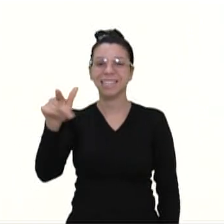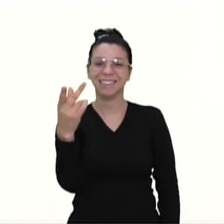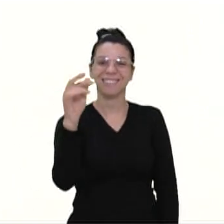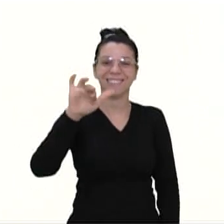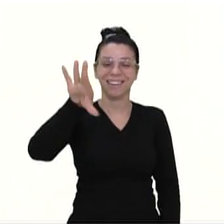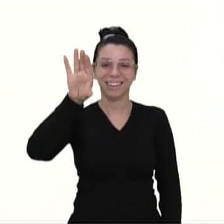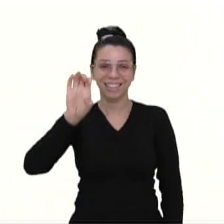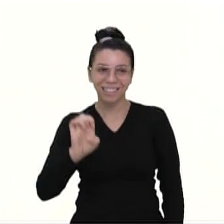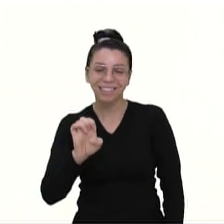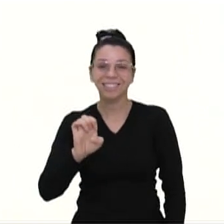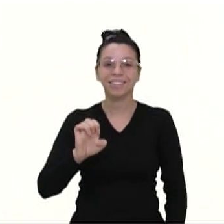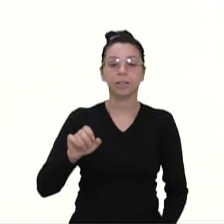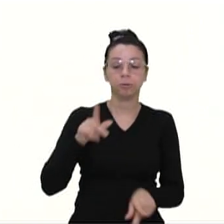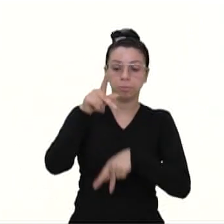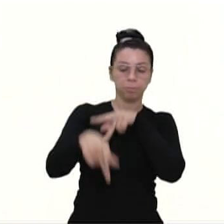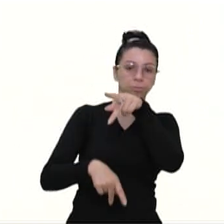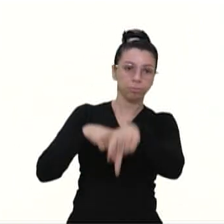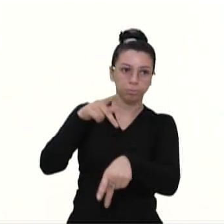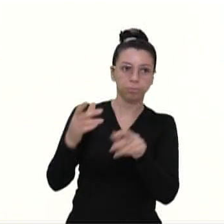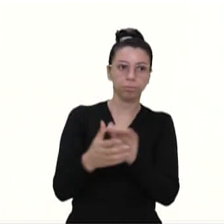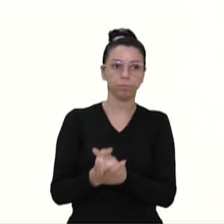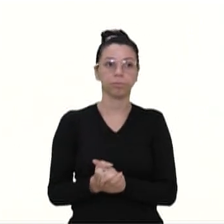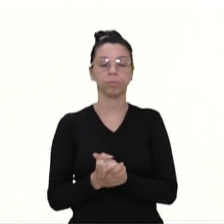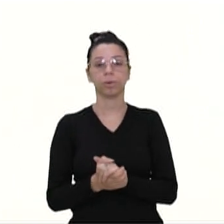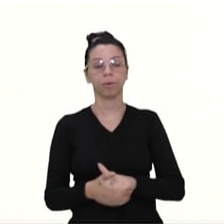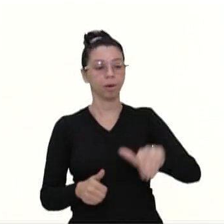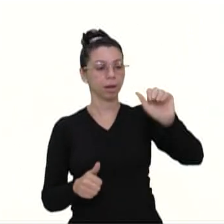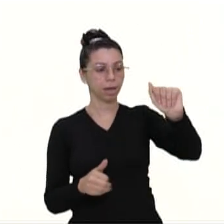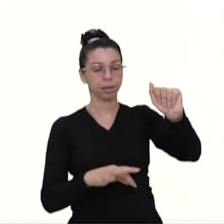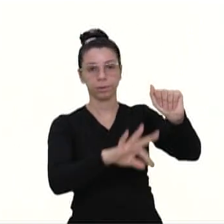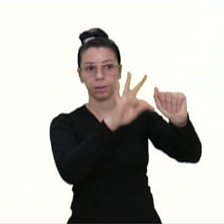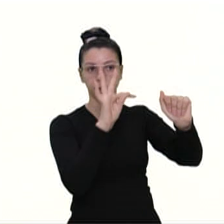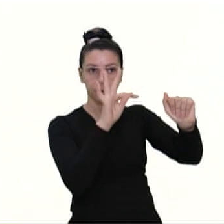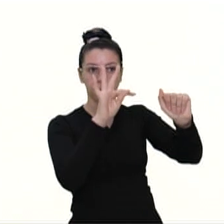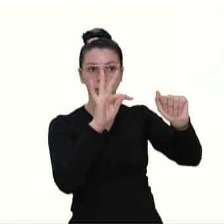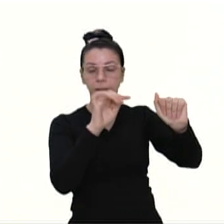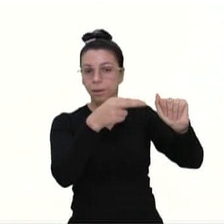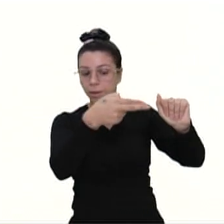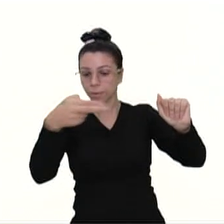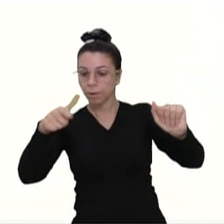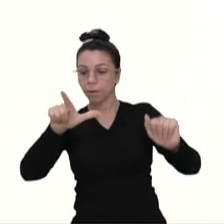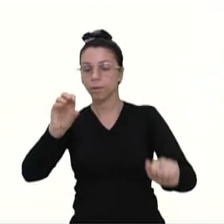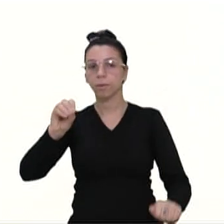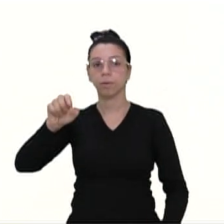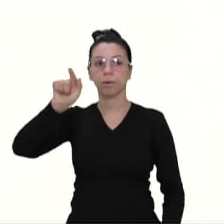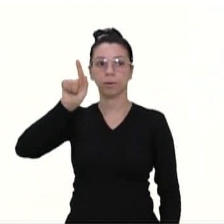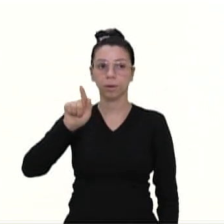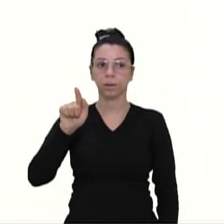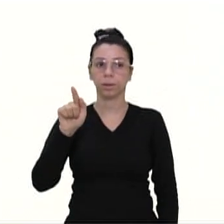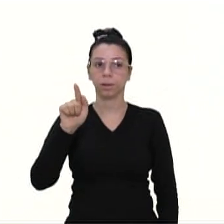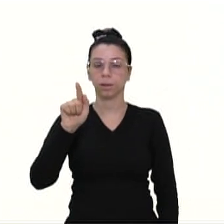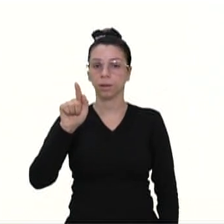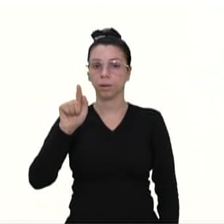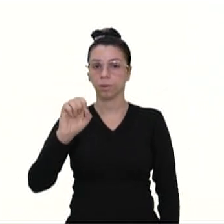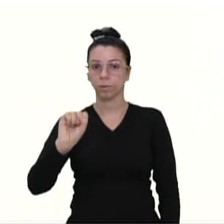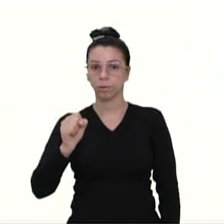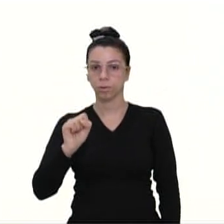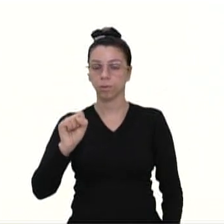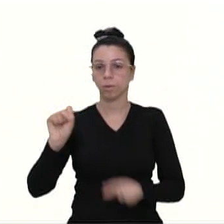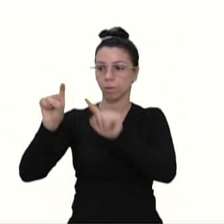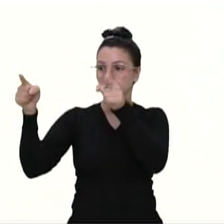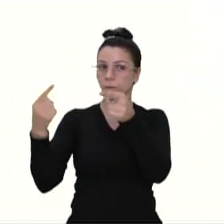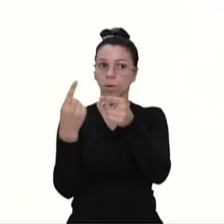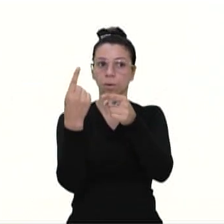cidade A de t, igual a log de 1 mais t elevado a 6 na base 8. Então, esse primeiro